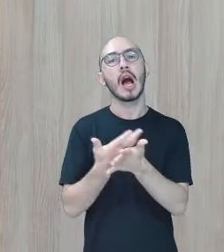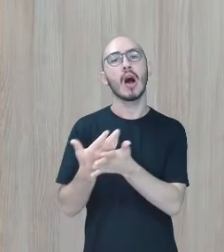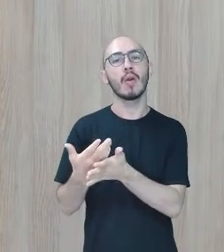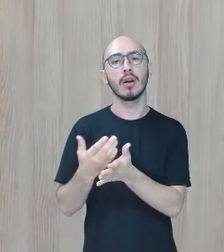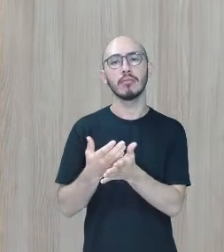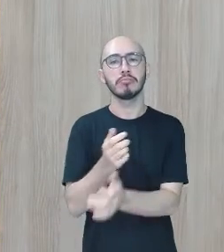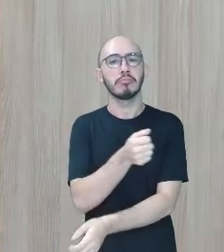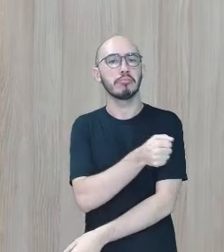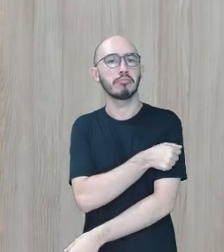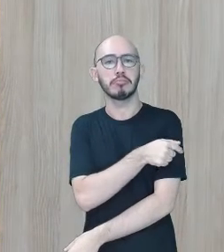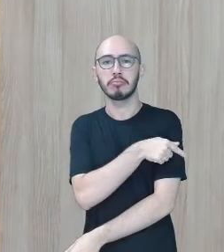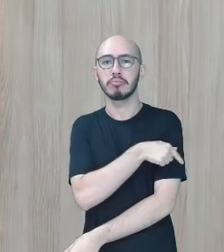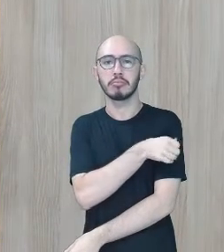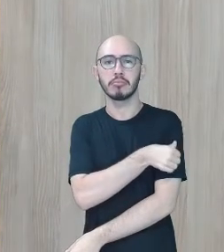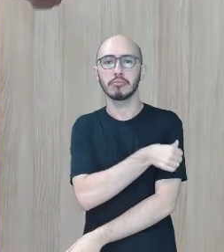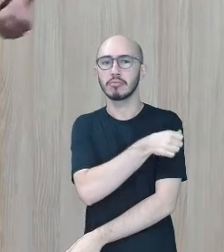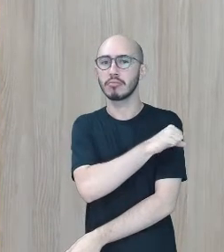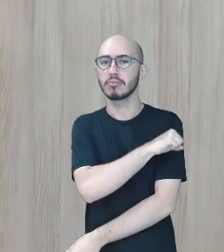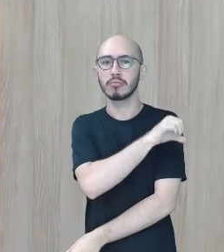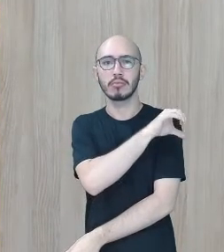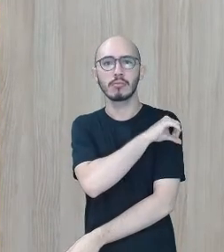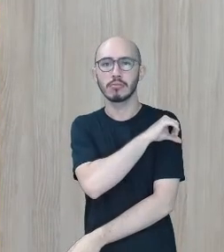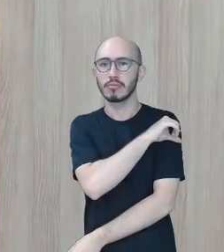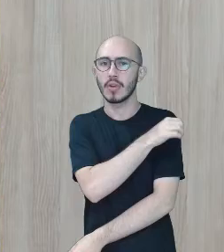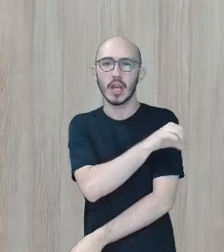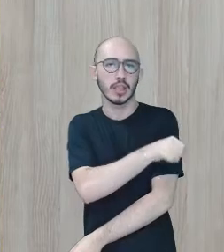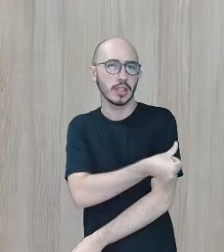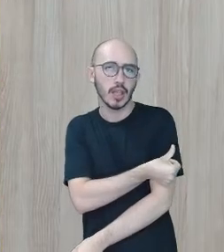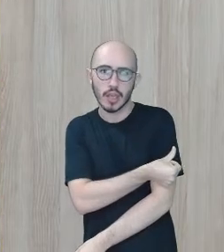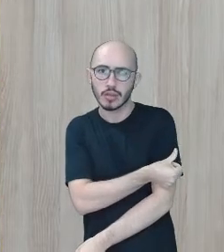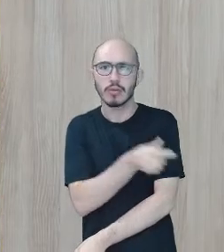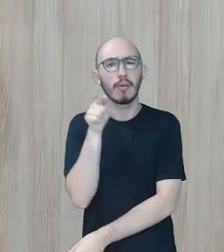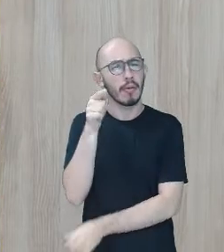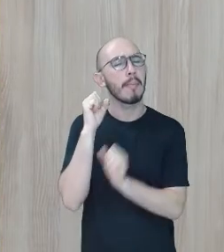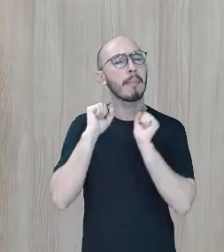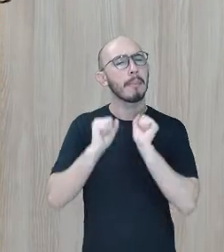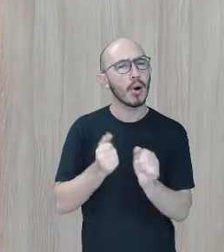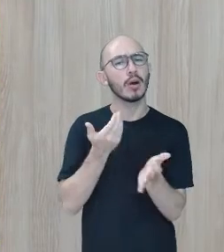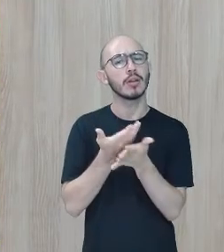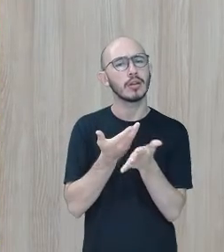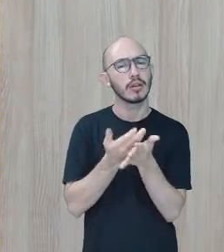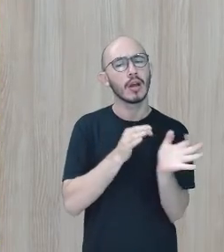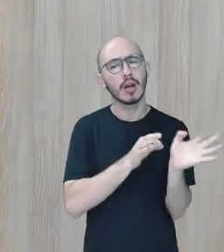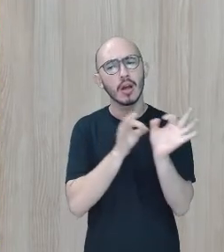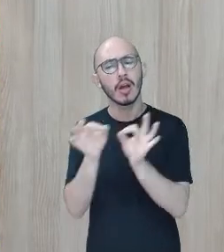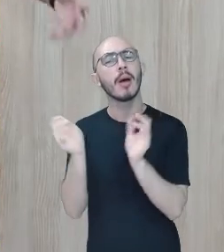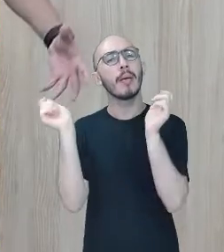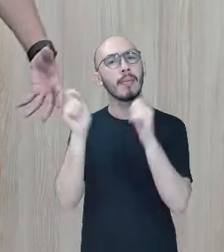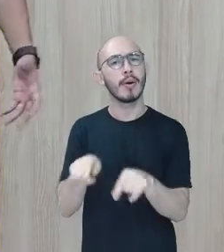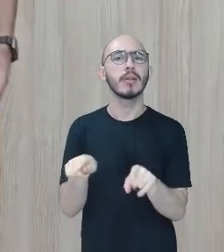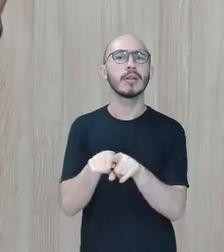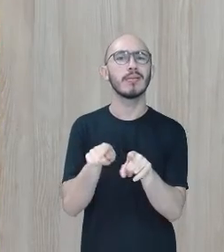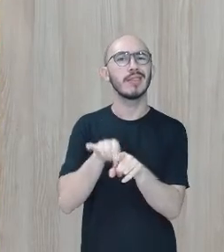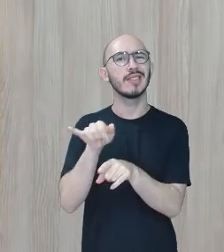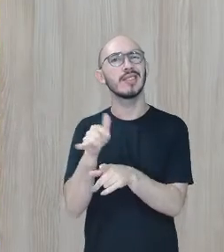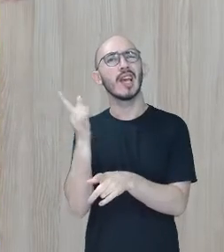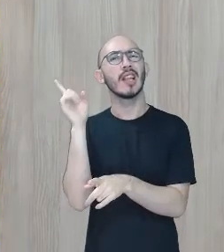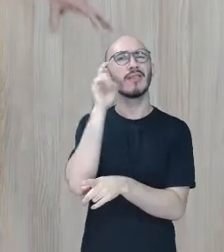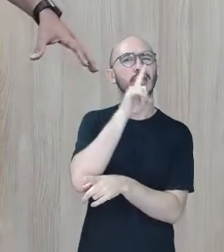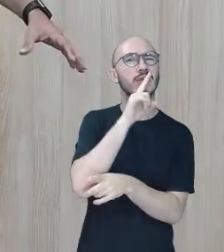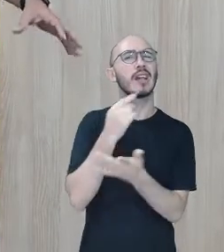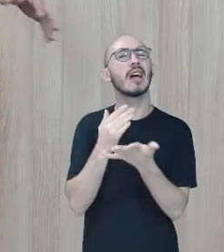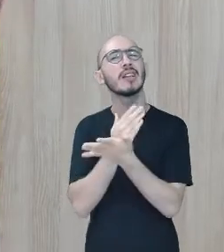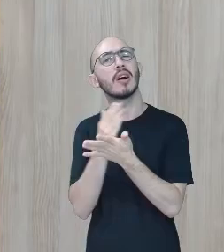séries. Então, assuntos do 6º ano, que você pode ter aí, apresentar um pouco de dificuldade, você